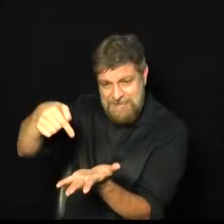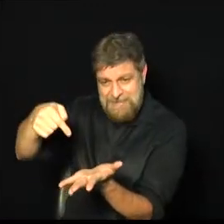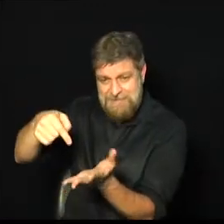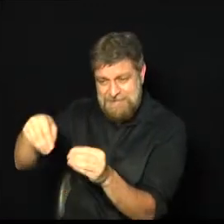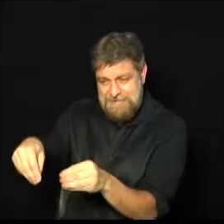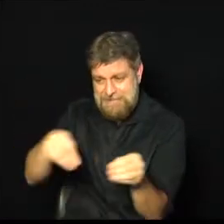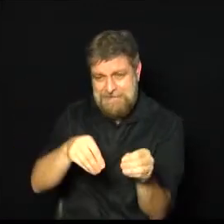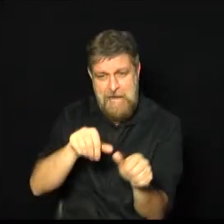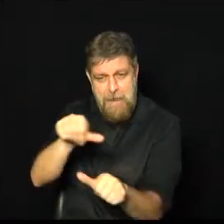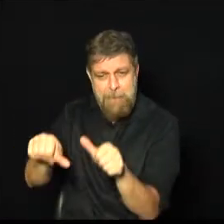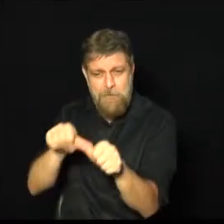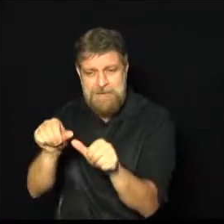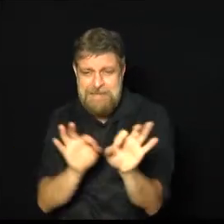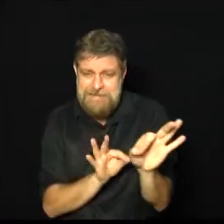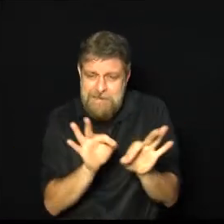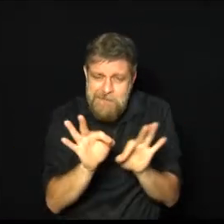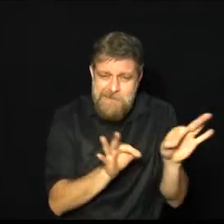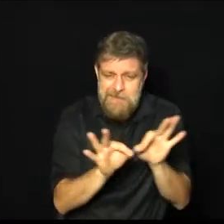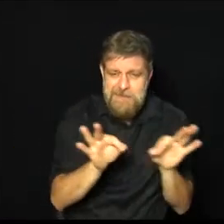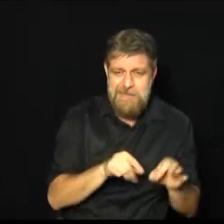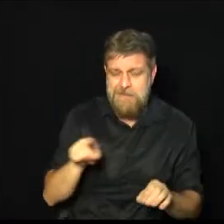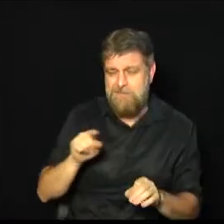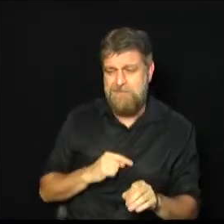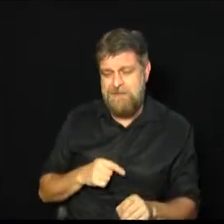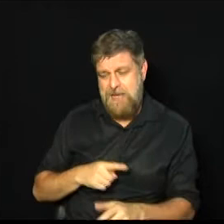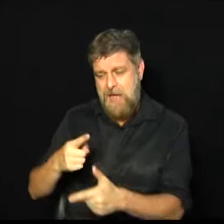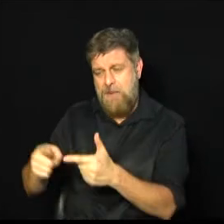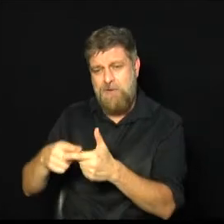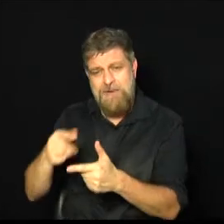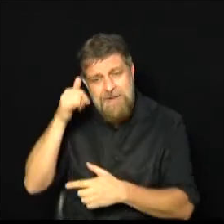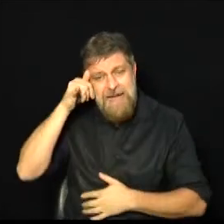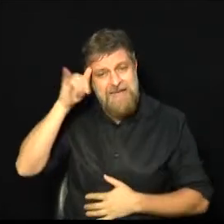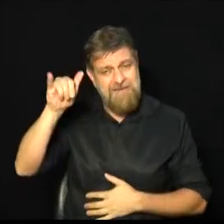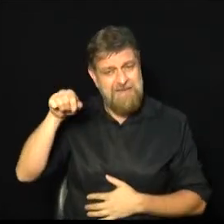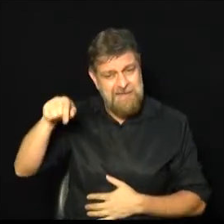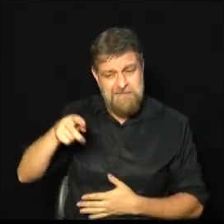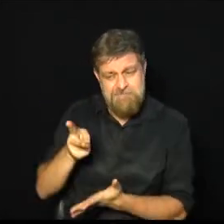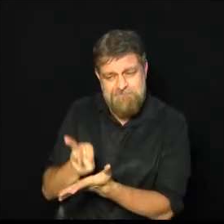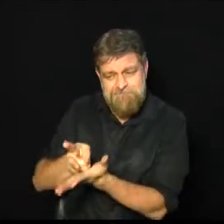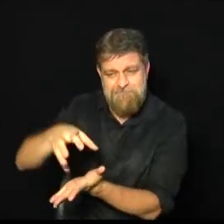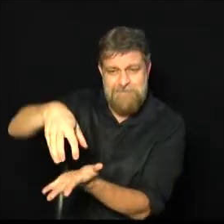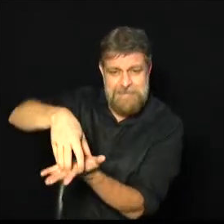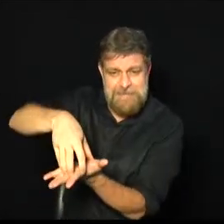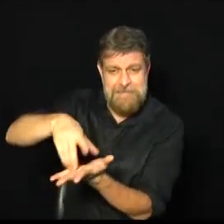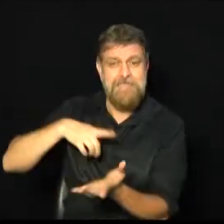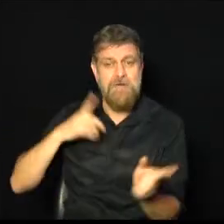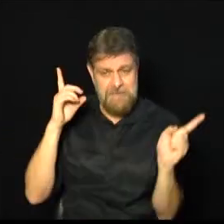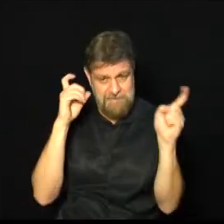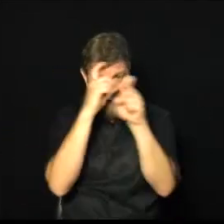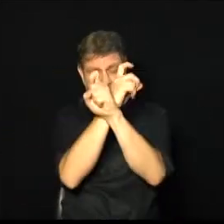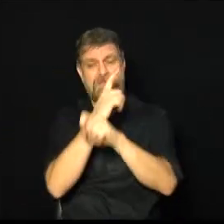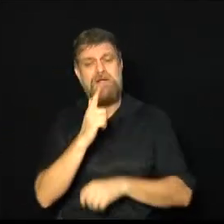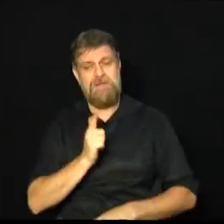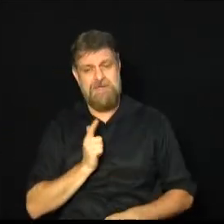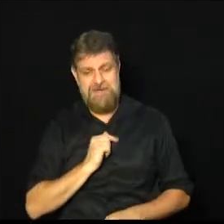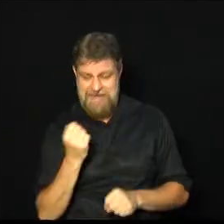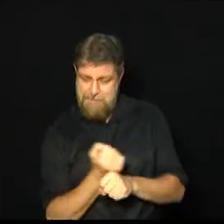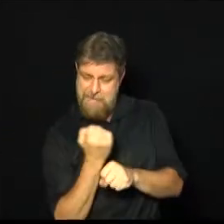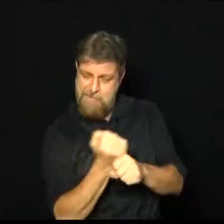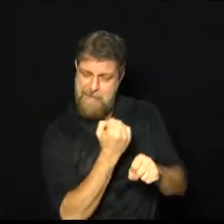umas mudanças do projeto para não causar um problema para eles. Então, tudo isso teve algumas dificuldades na